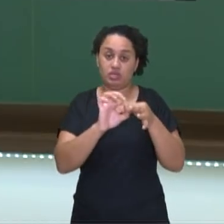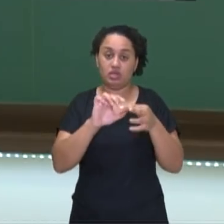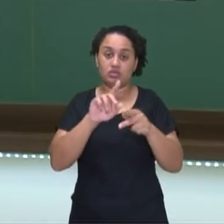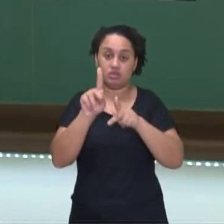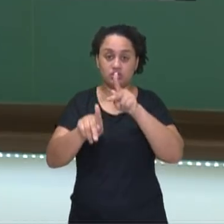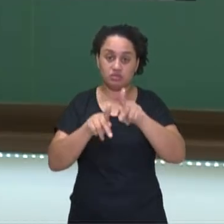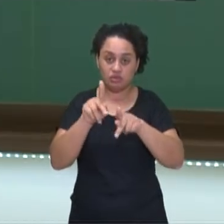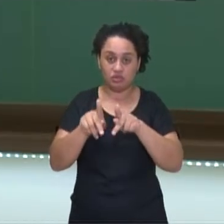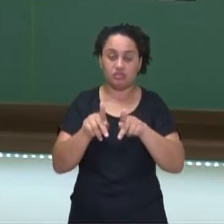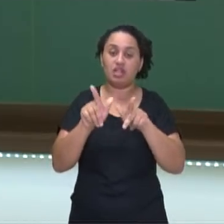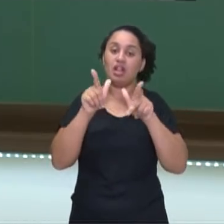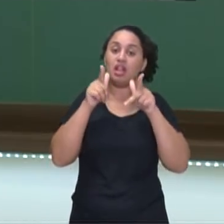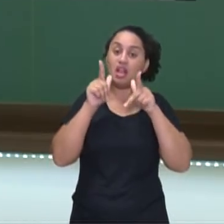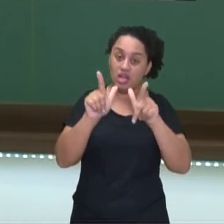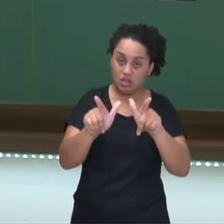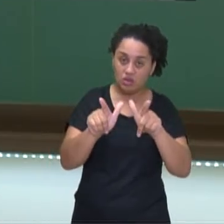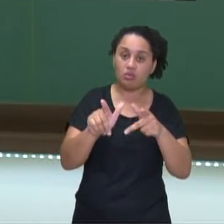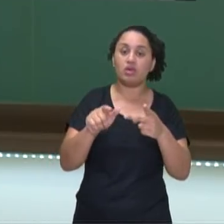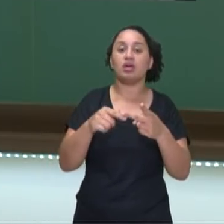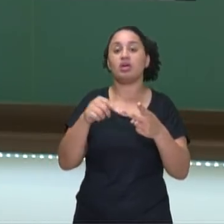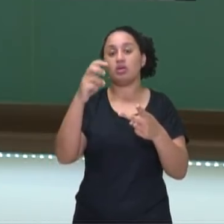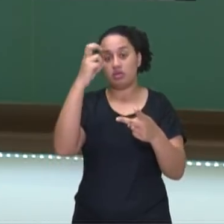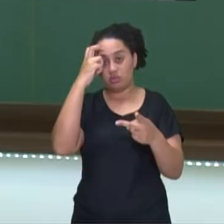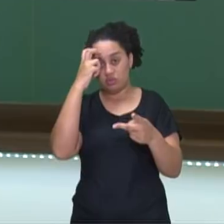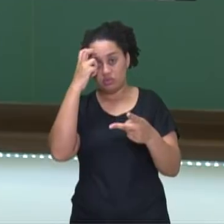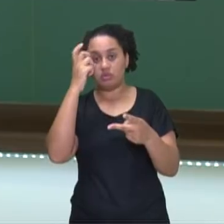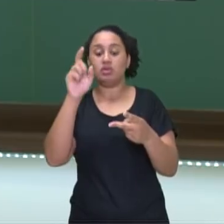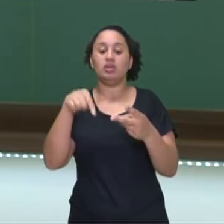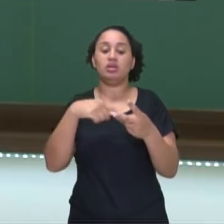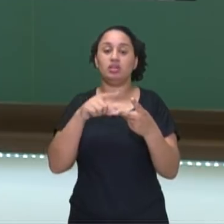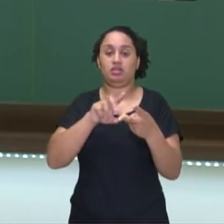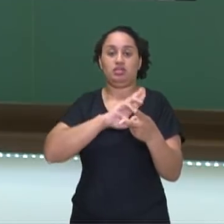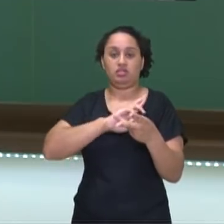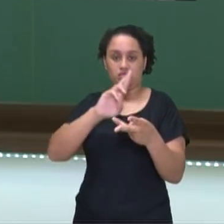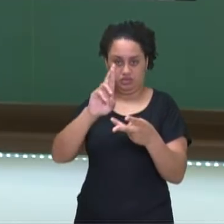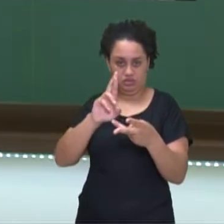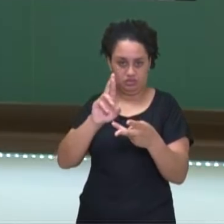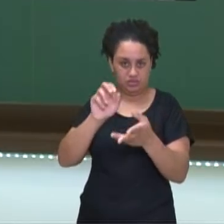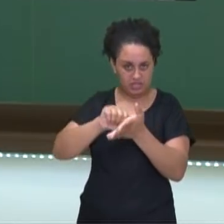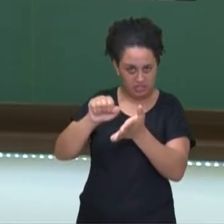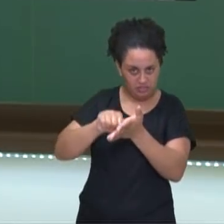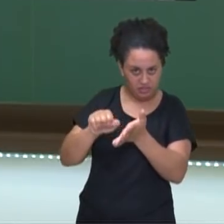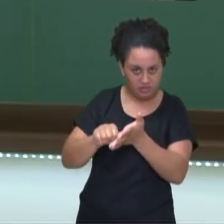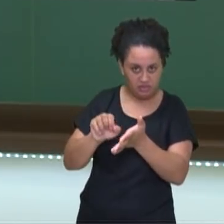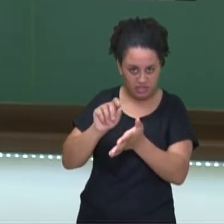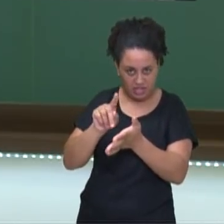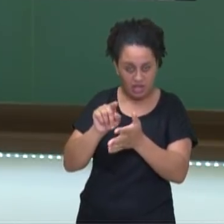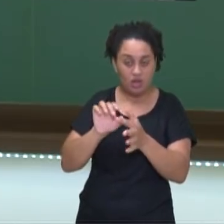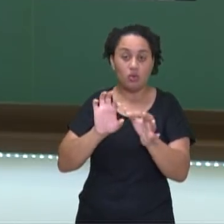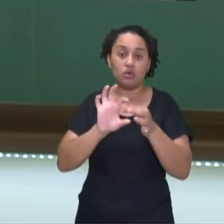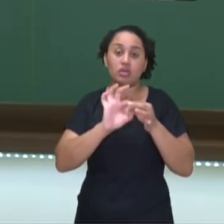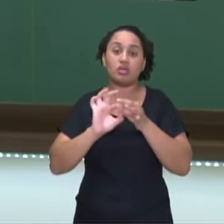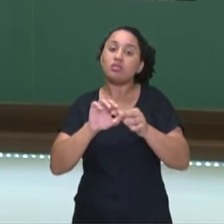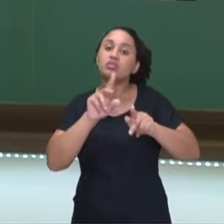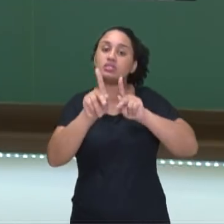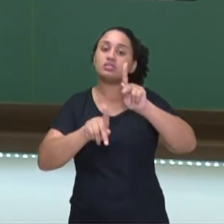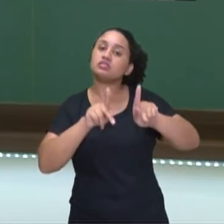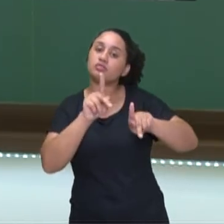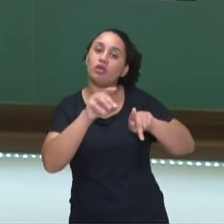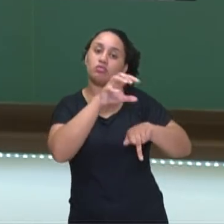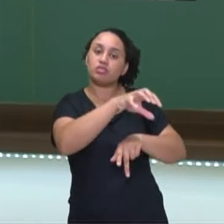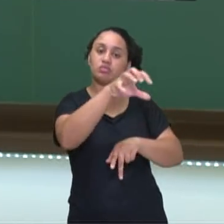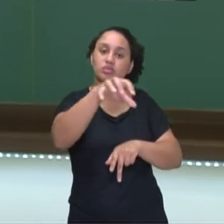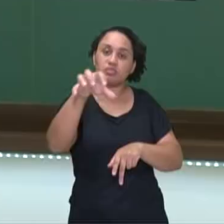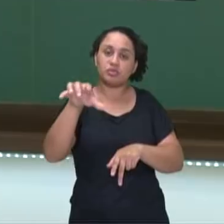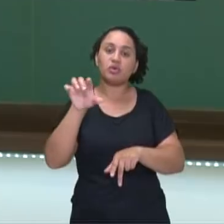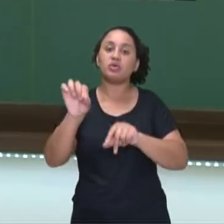o idioma, cultura e religião. Anotou isso? Então, o que une esses povos iorubás,